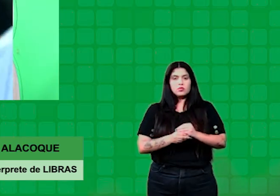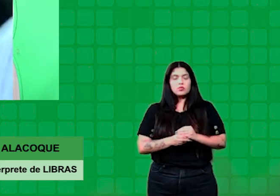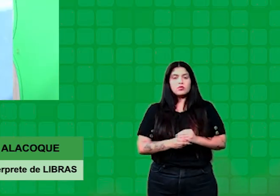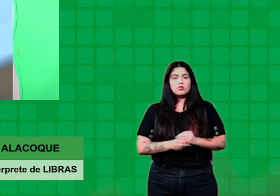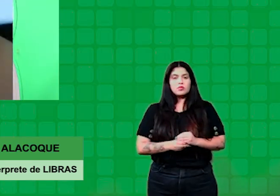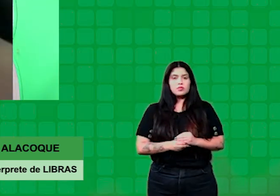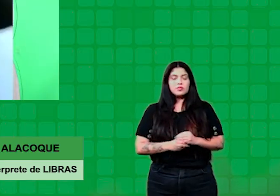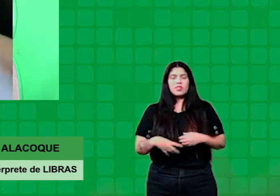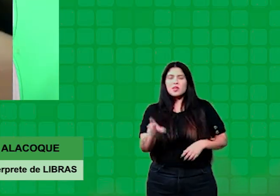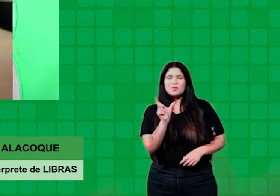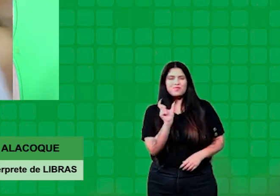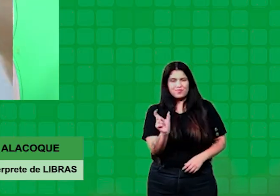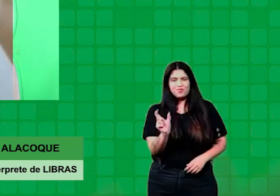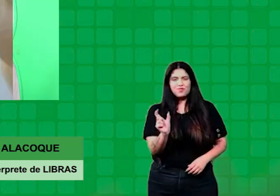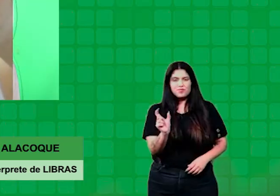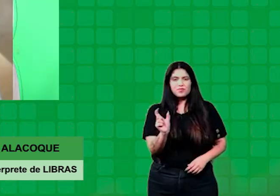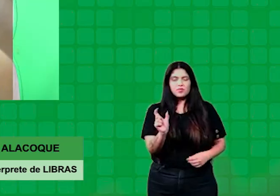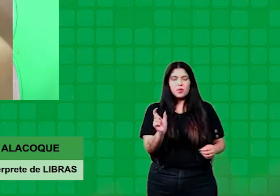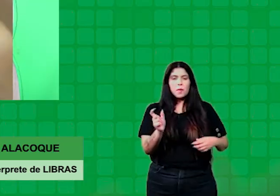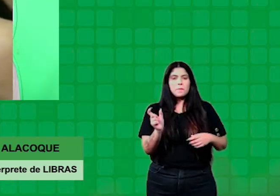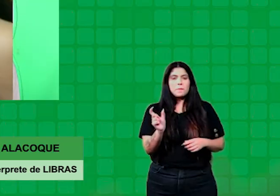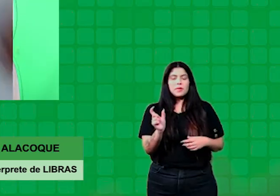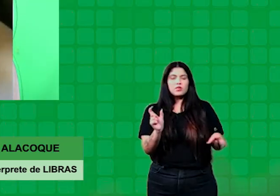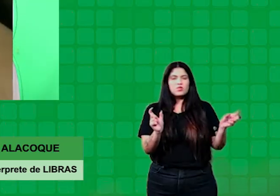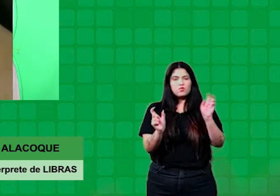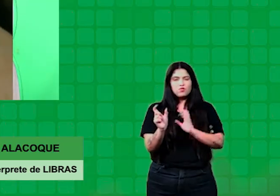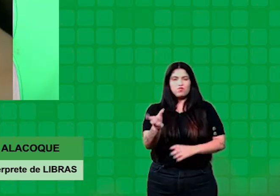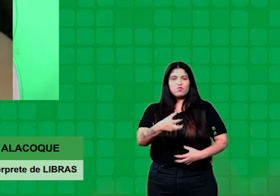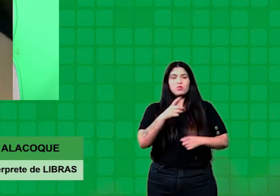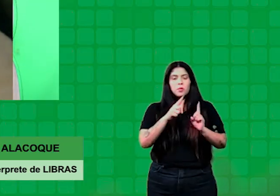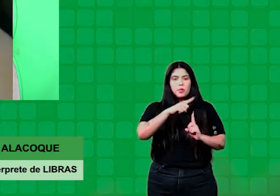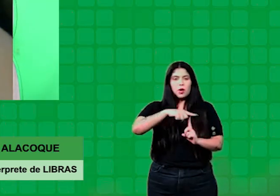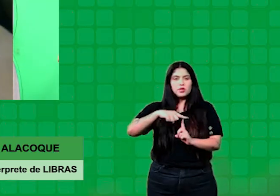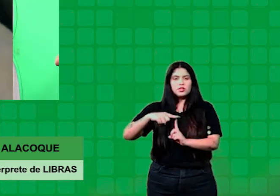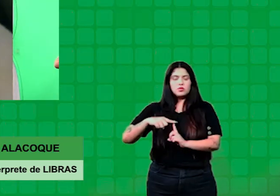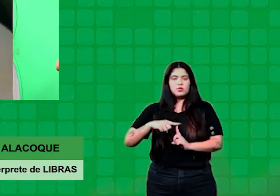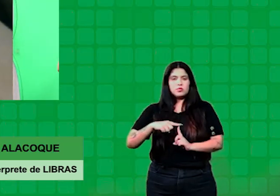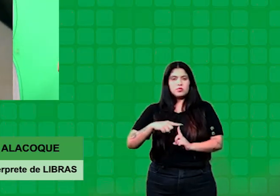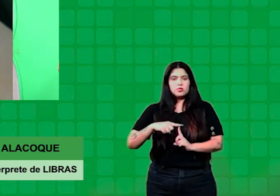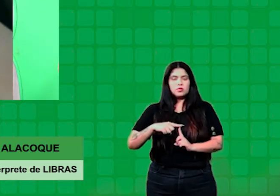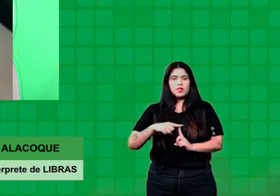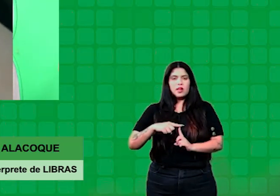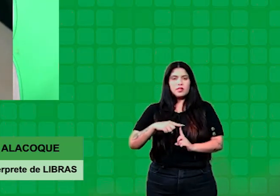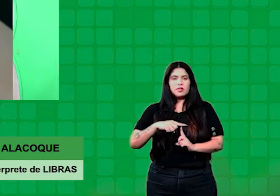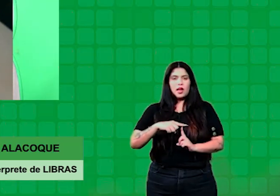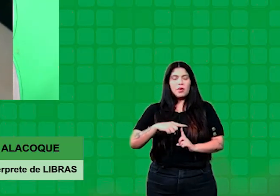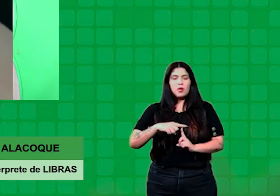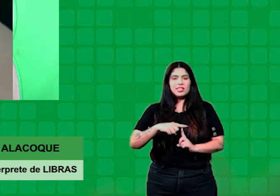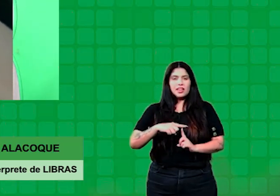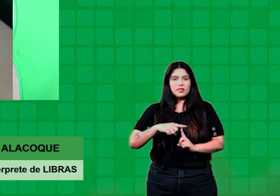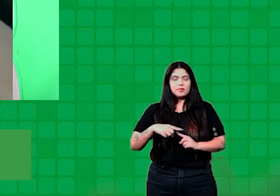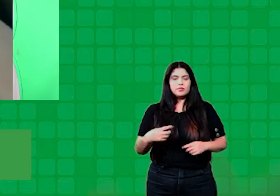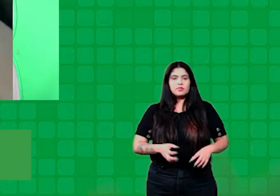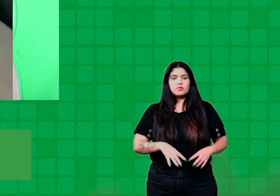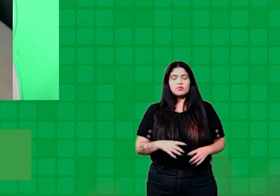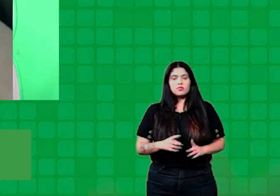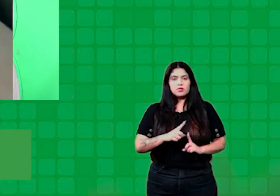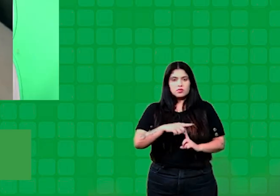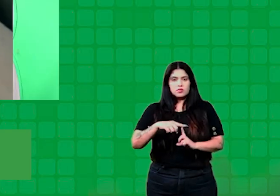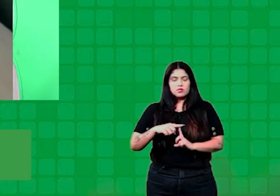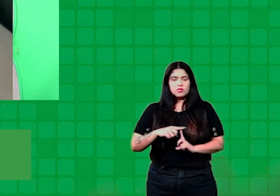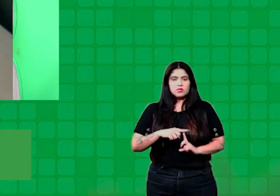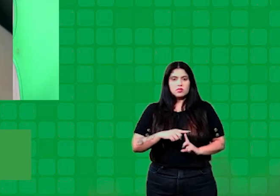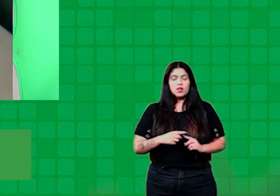a palavra de forma para ficar o seguinte: os autores deverão ceder ao